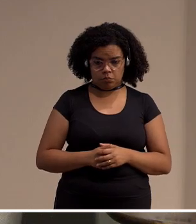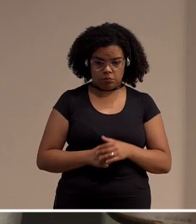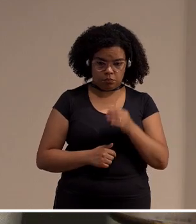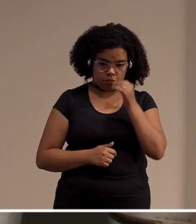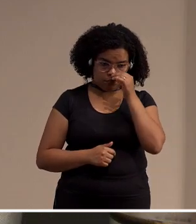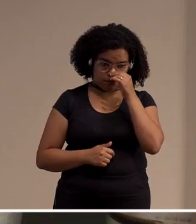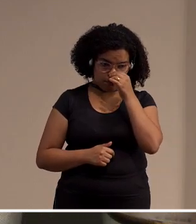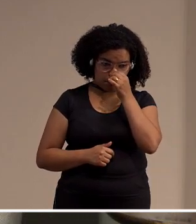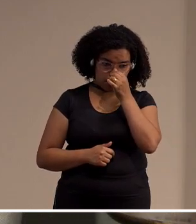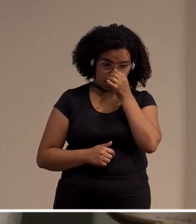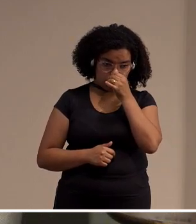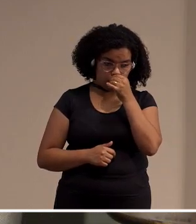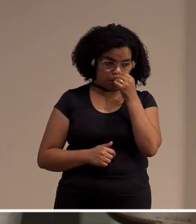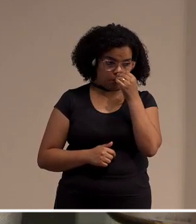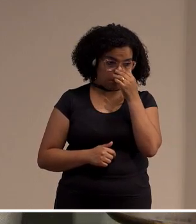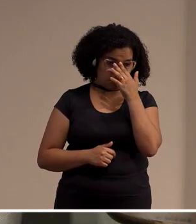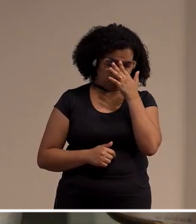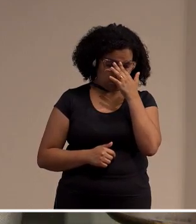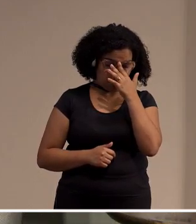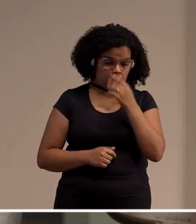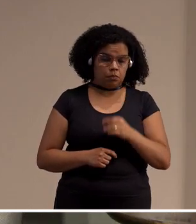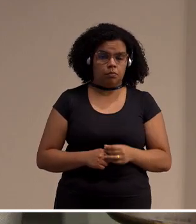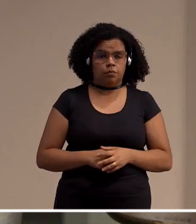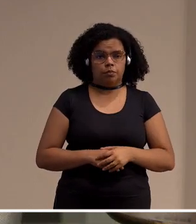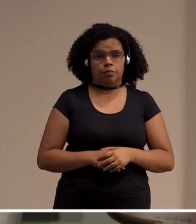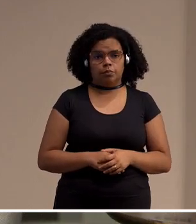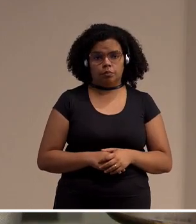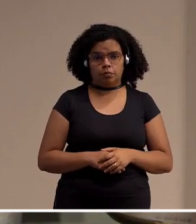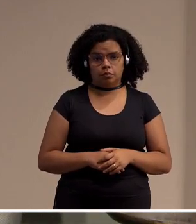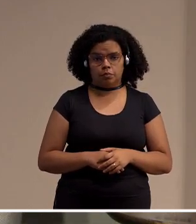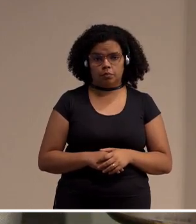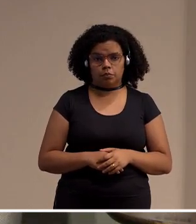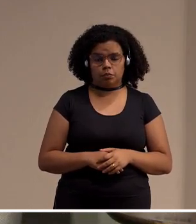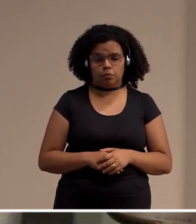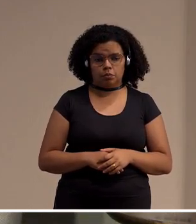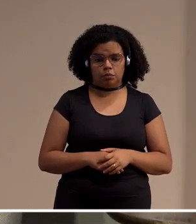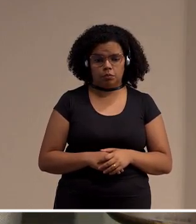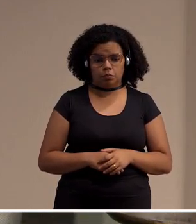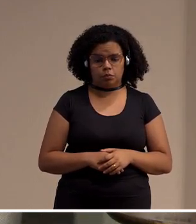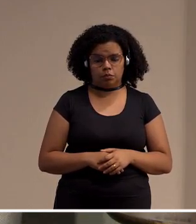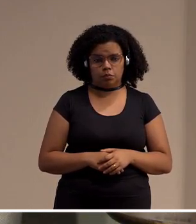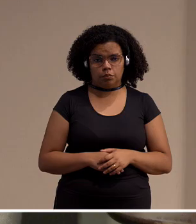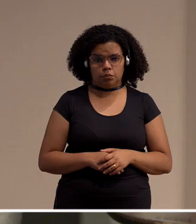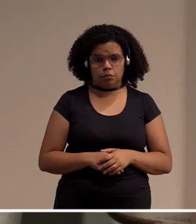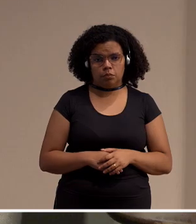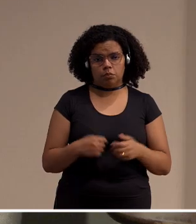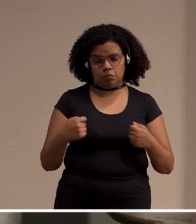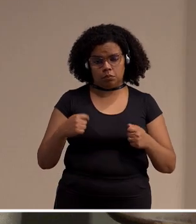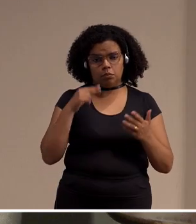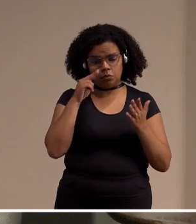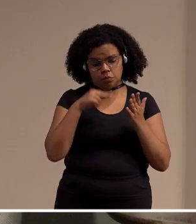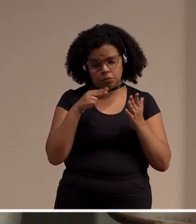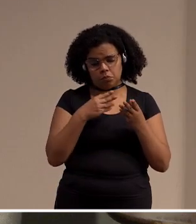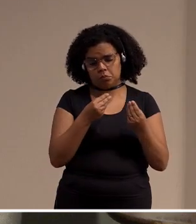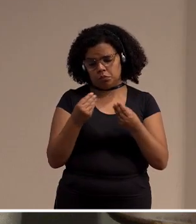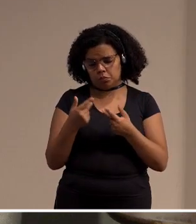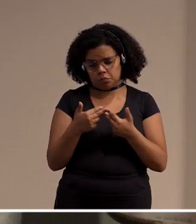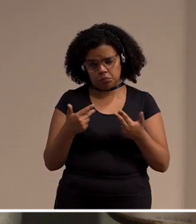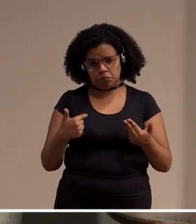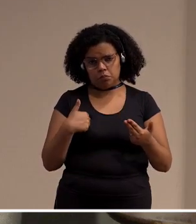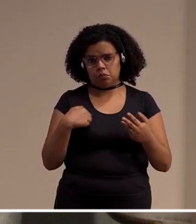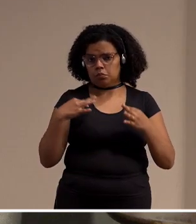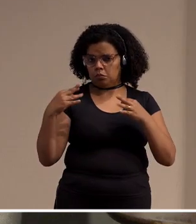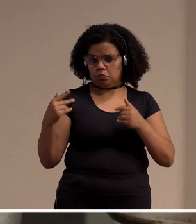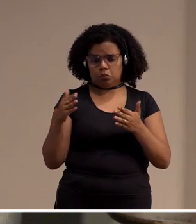humanitário no abate industrial. Bem, e isso para chegar a conclusões do tipo, né, eu tive que ler muita coisa, e todos os meus livros